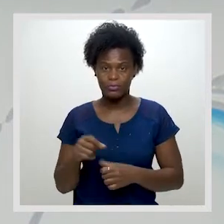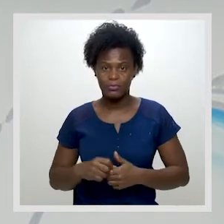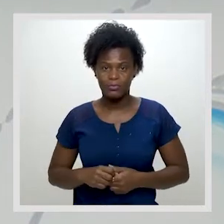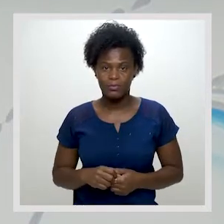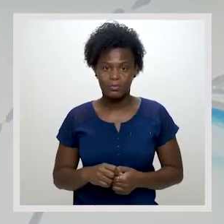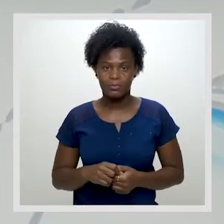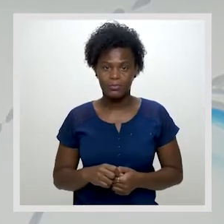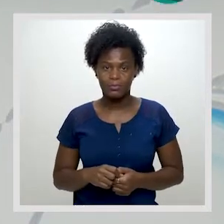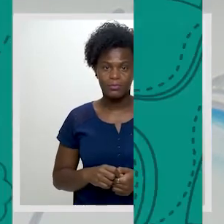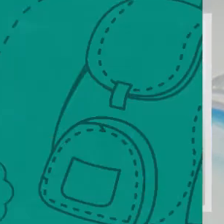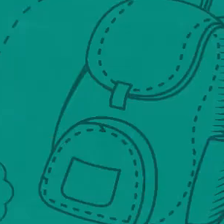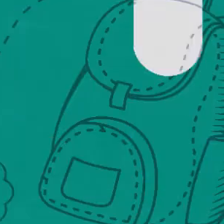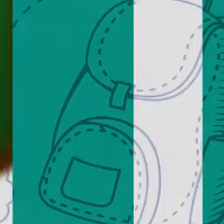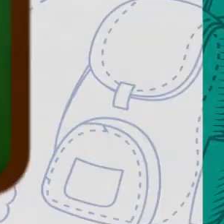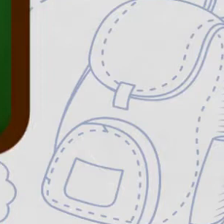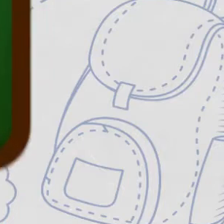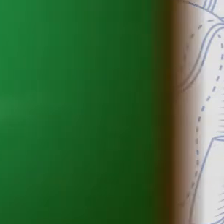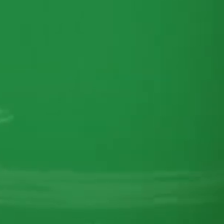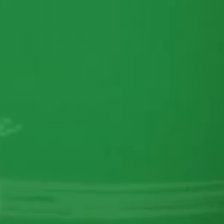SARS-CoV-2.